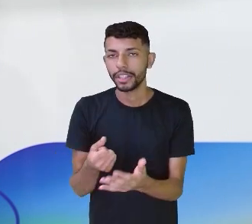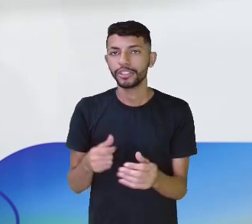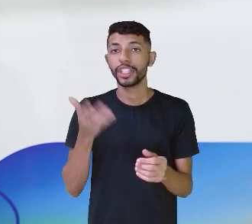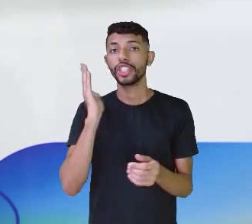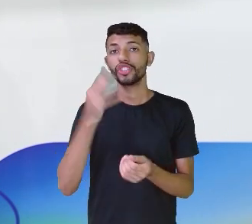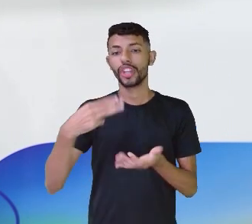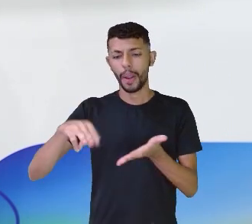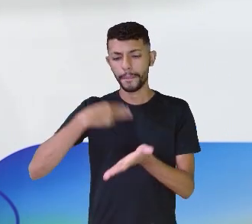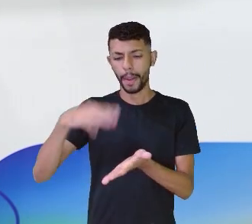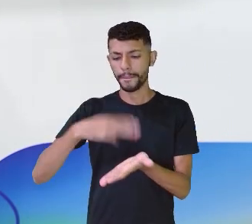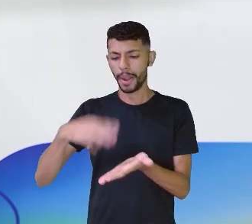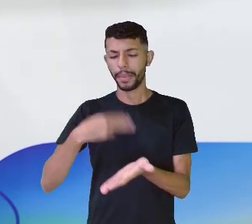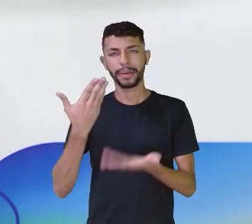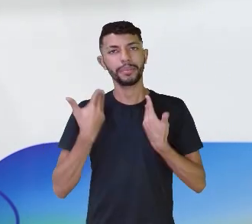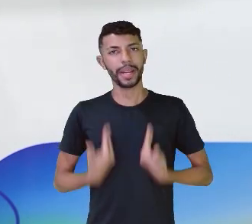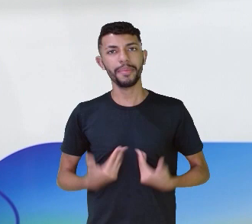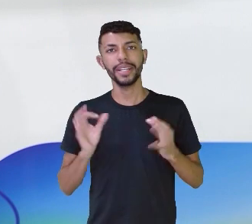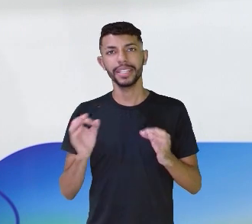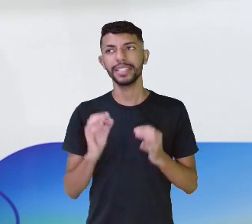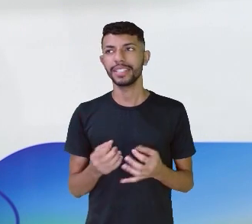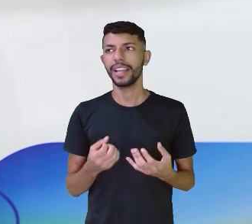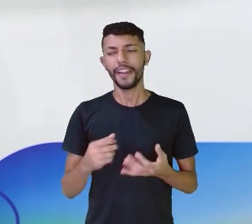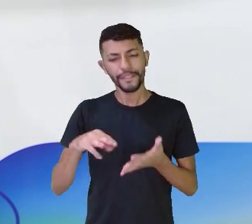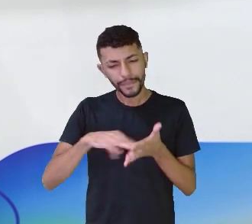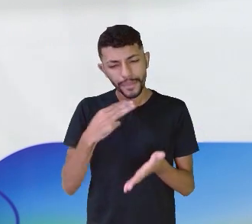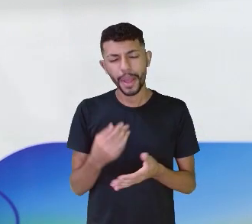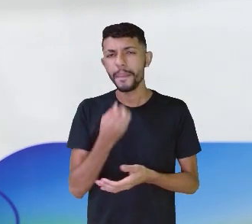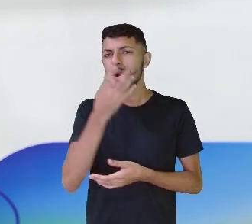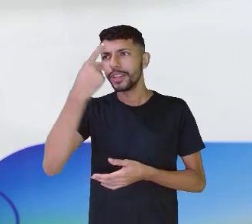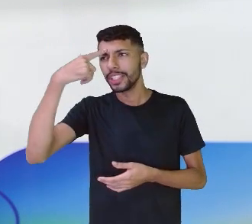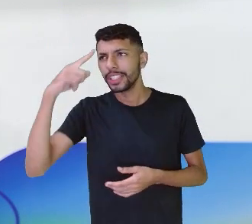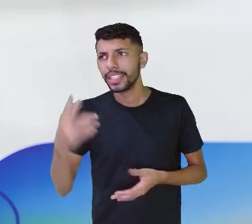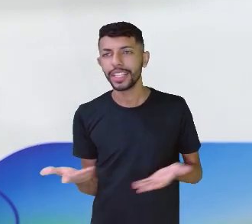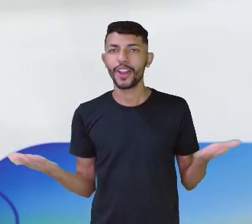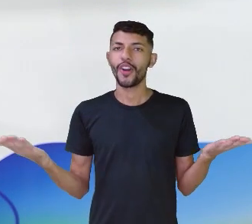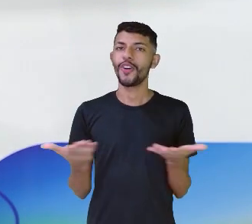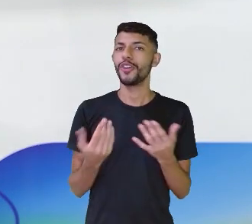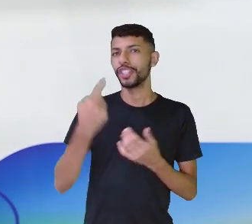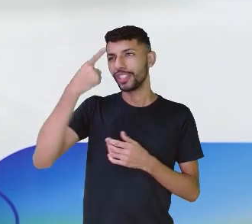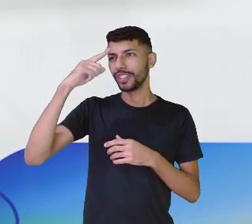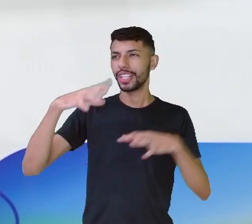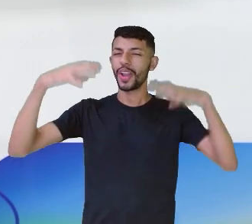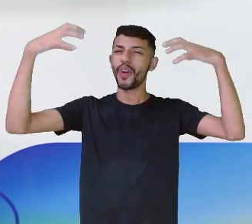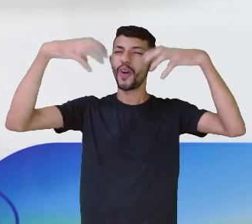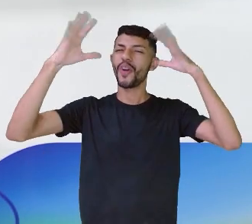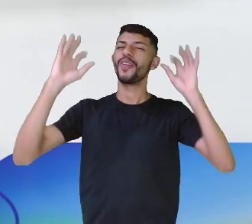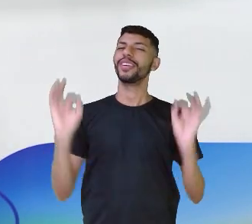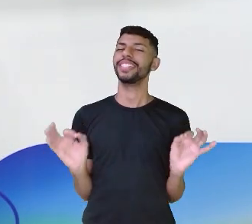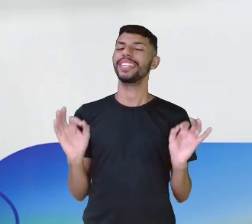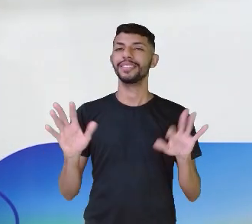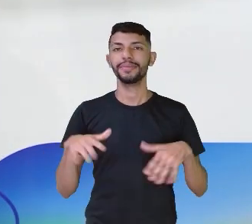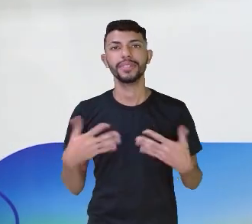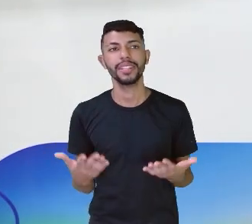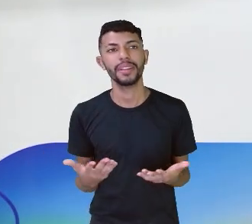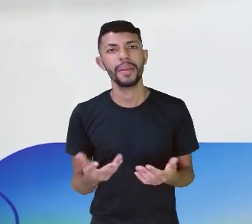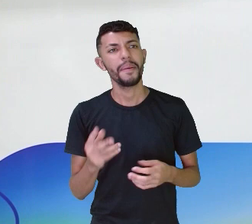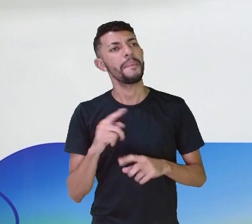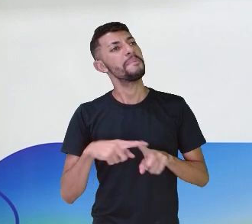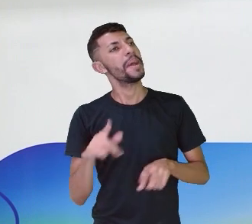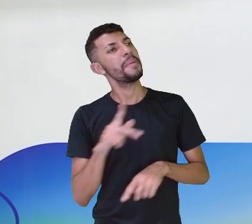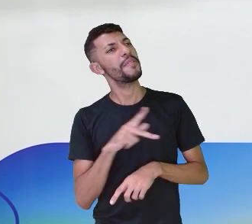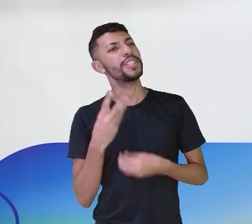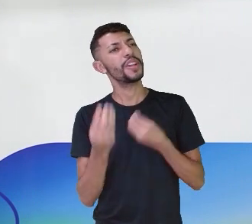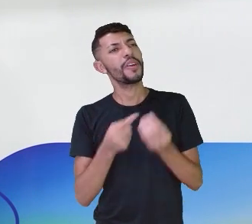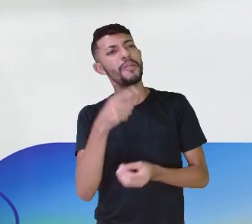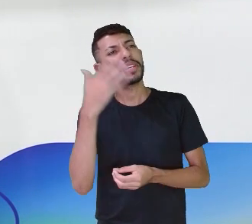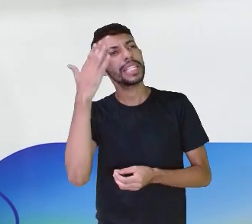mandar logo mensagem para mim, me deseja bom dia nesse dia chuvoso, né? Oxe, professora, e como é que a senhora vai saber